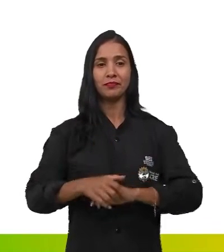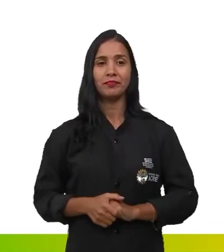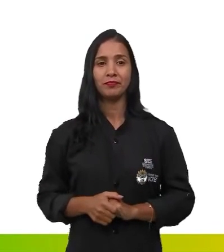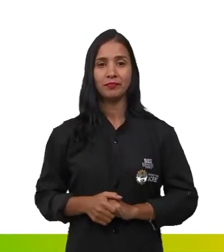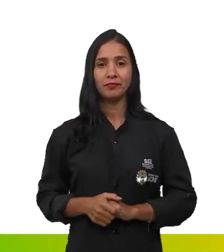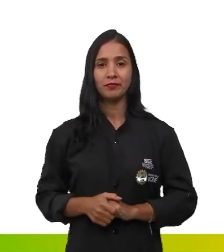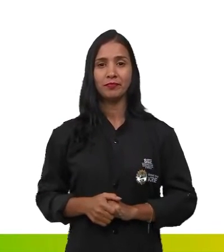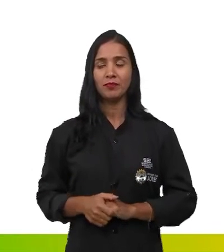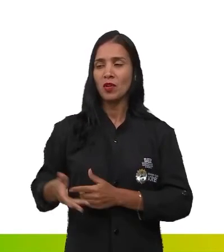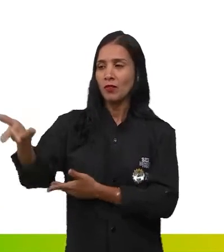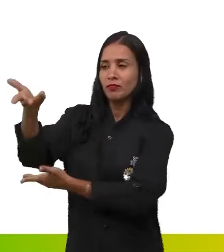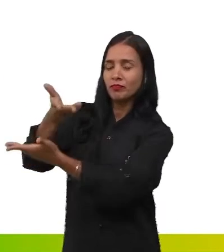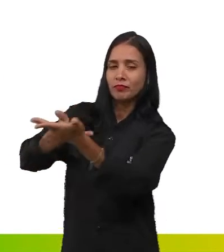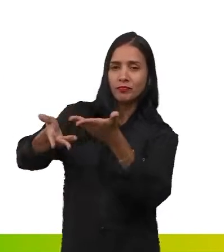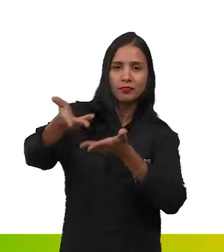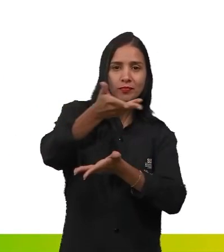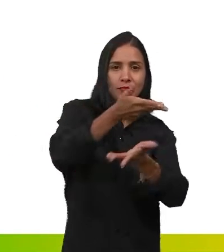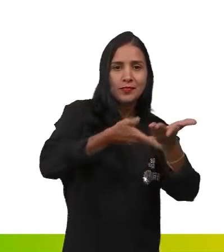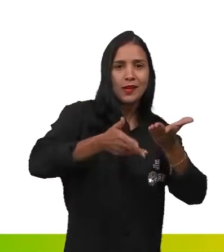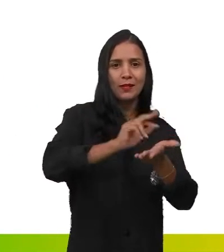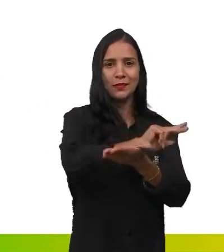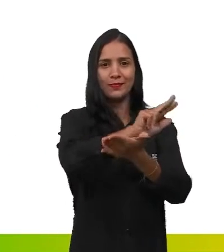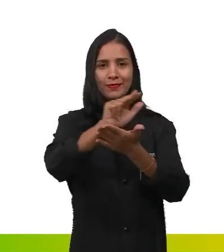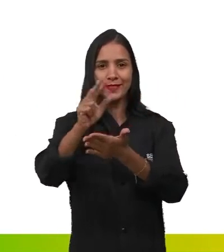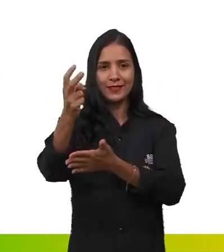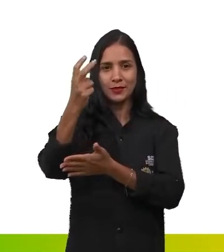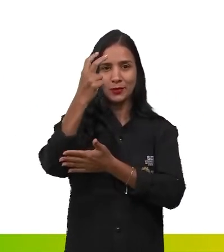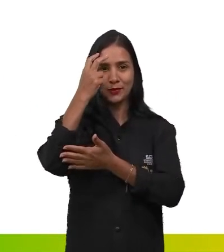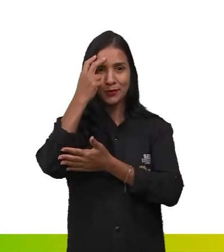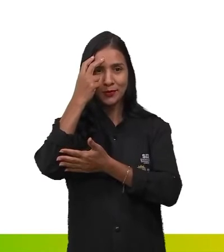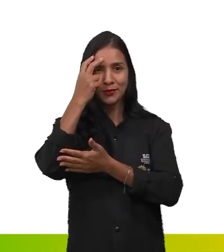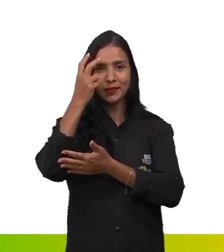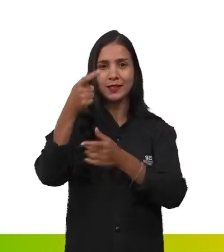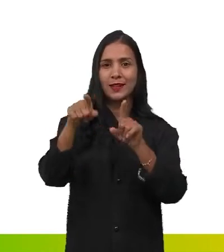aproximação de diferentes sujeitos e culturas. Olha aqui, ó,